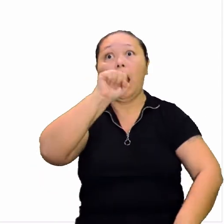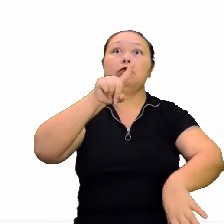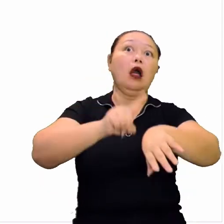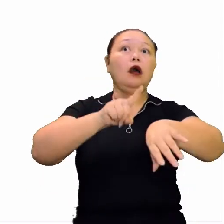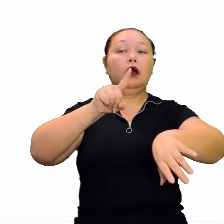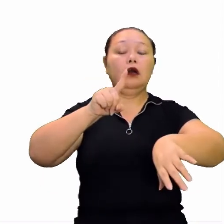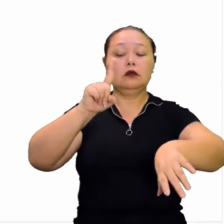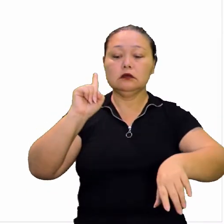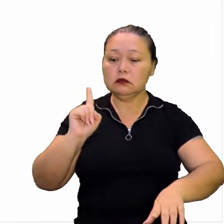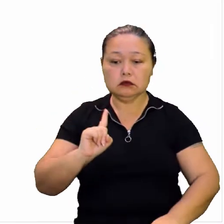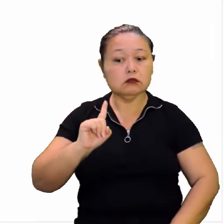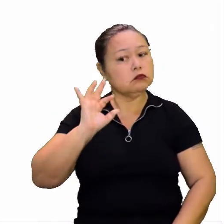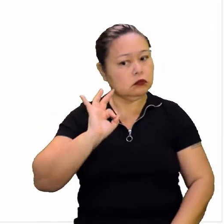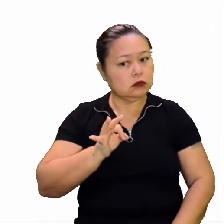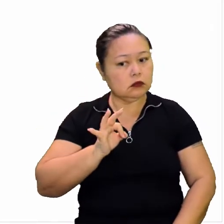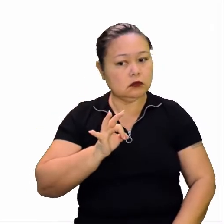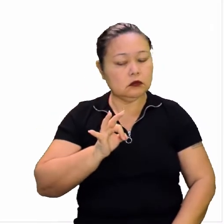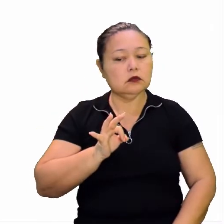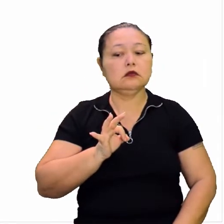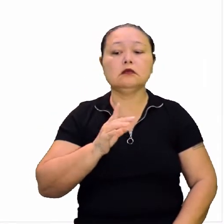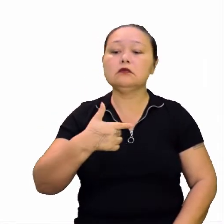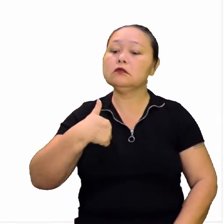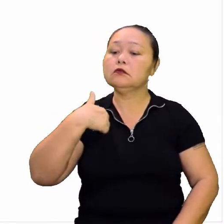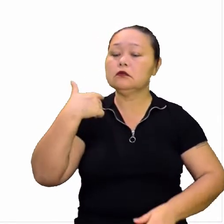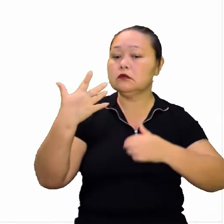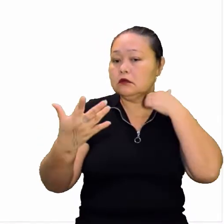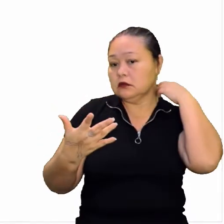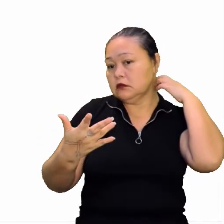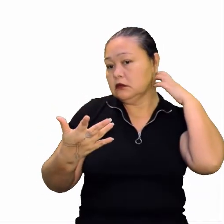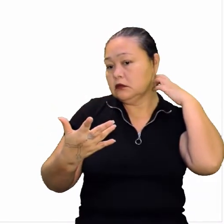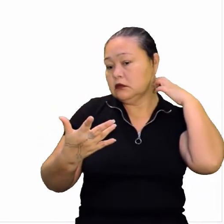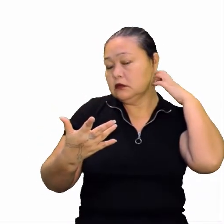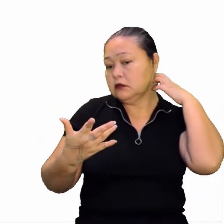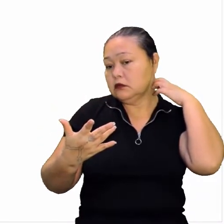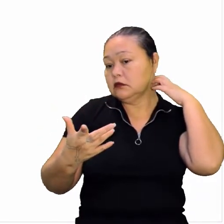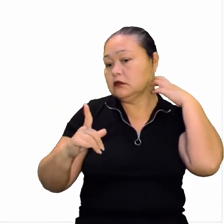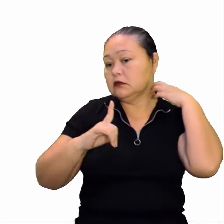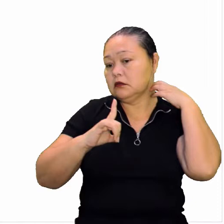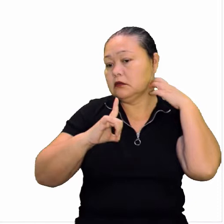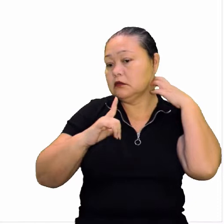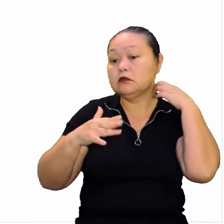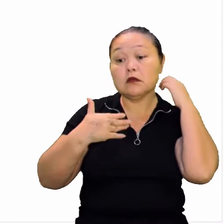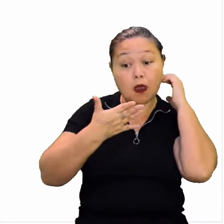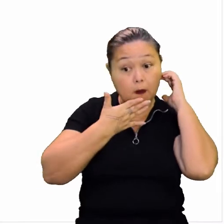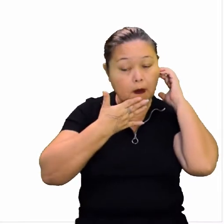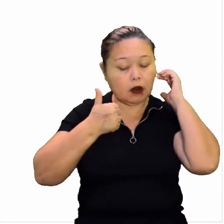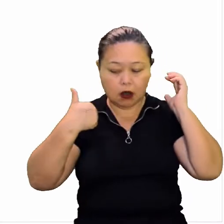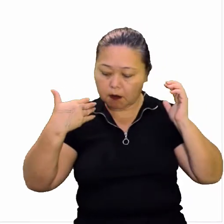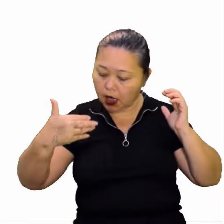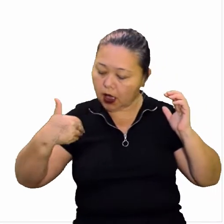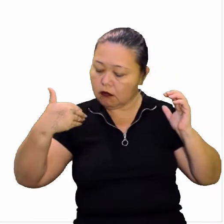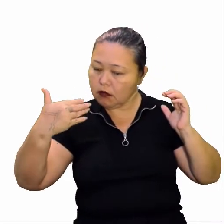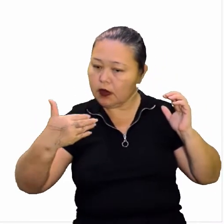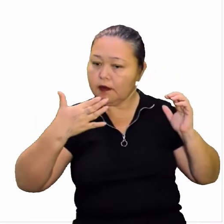não. Certo? Você acaba tendo uma